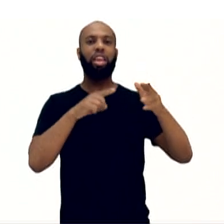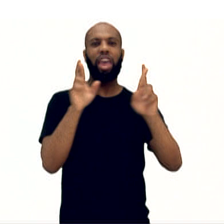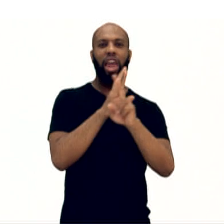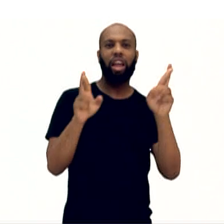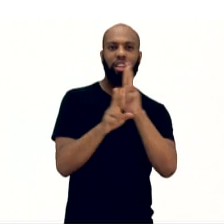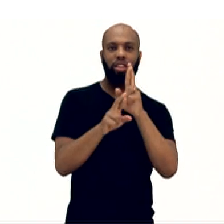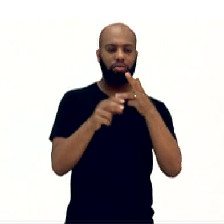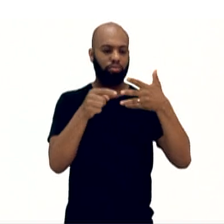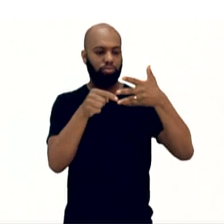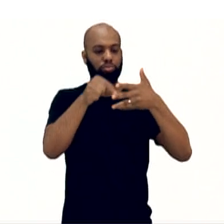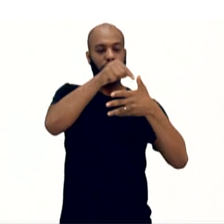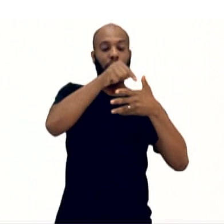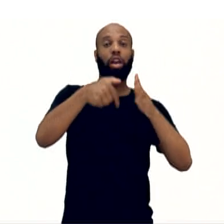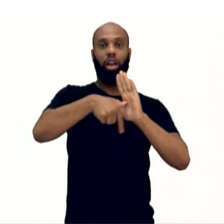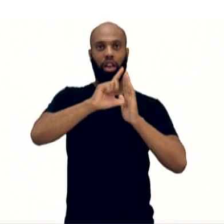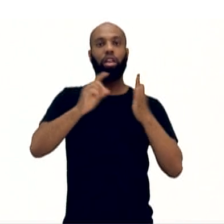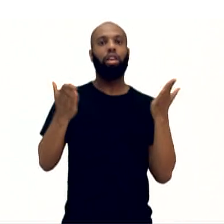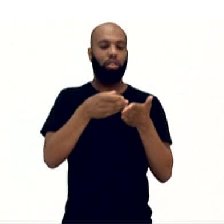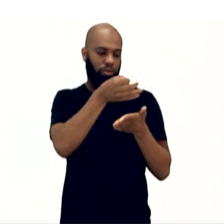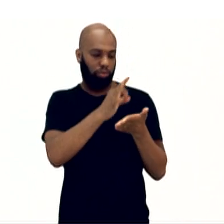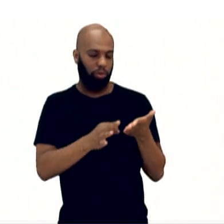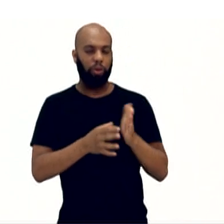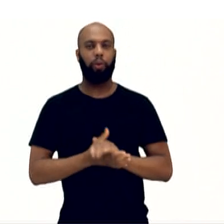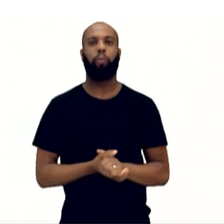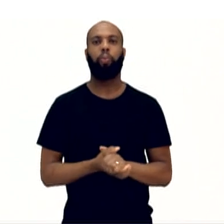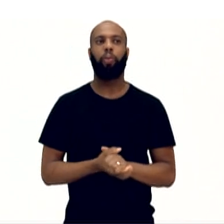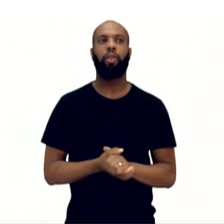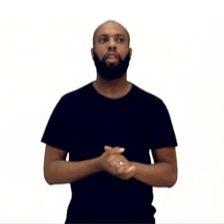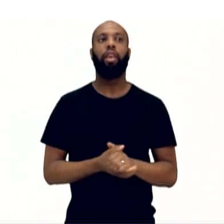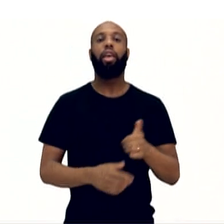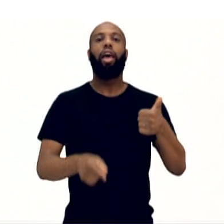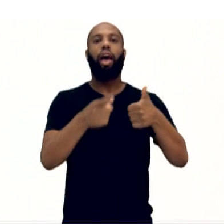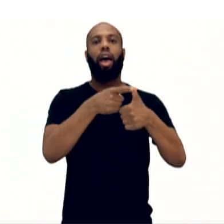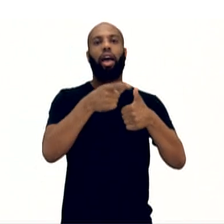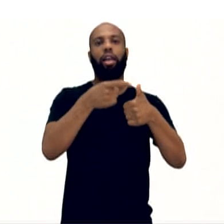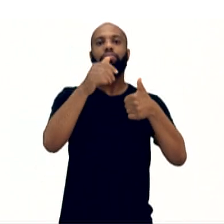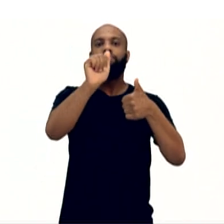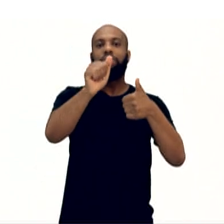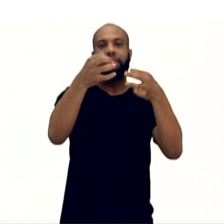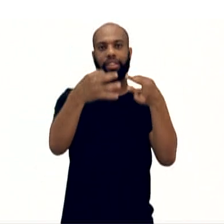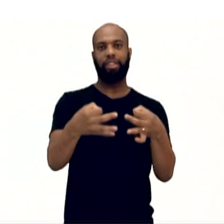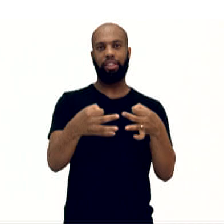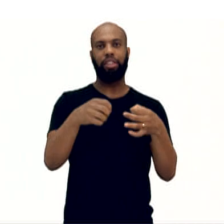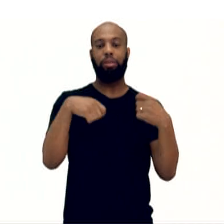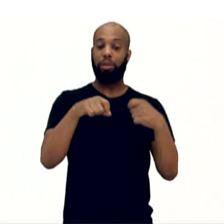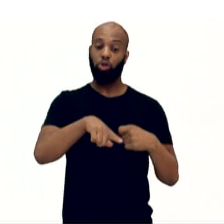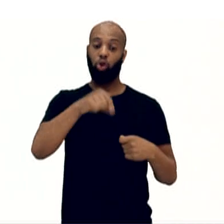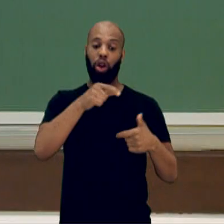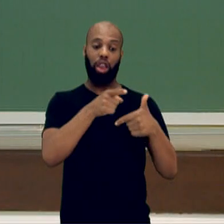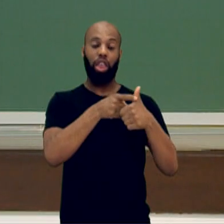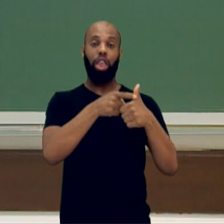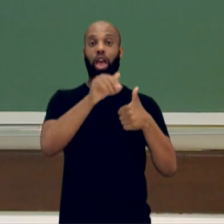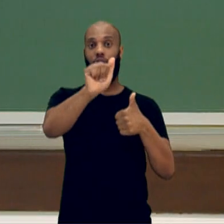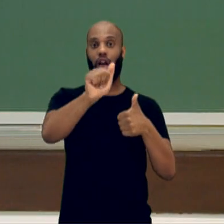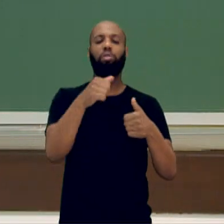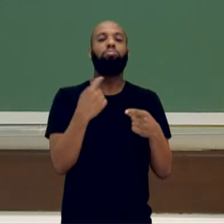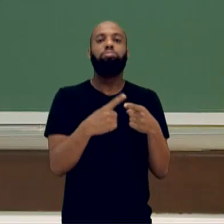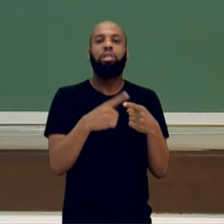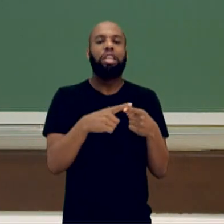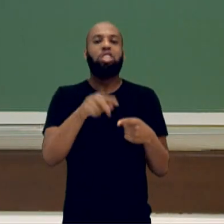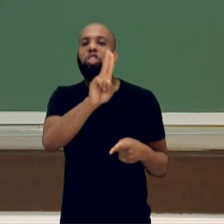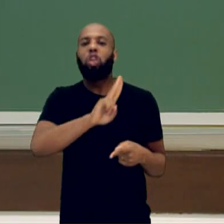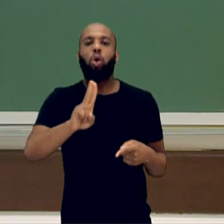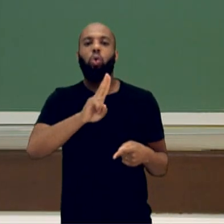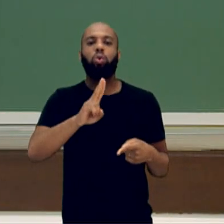três opções. Então, vamos lá para a correção. A letra A é a correta que vocês deveriam ter marcado. Por quê? Nós não